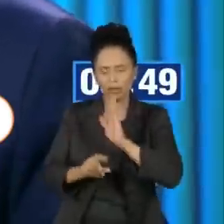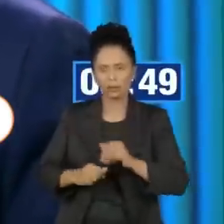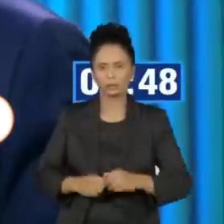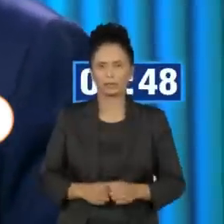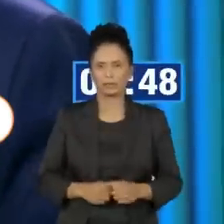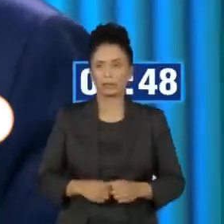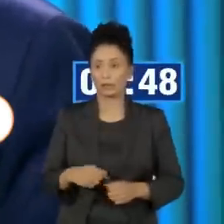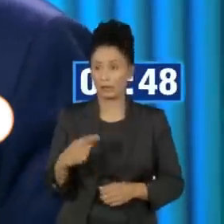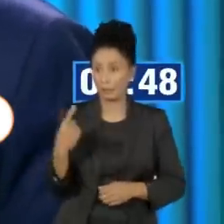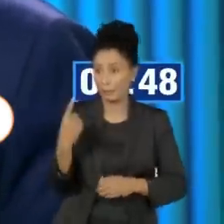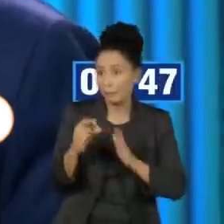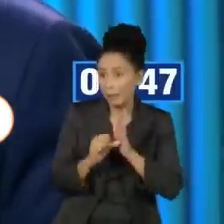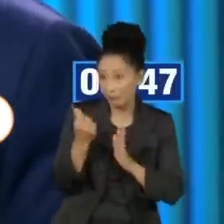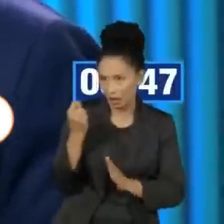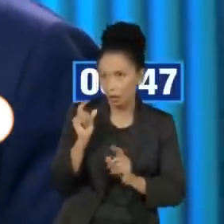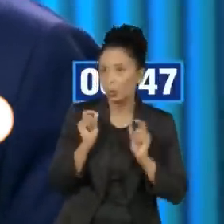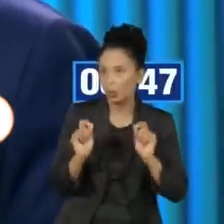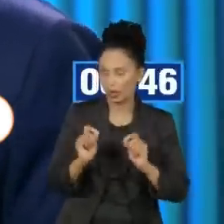sucesso